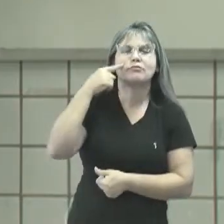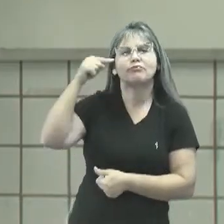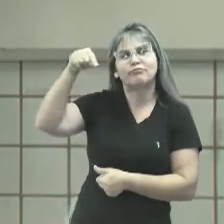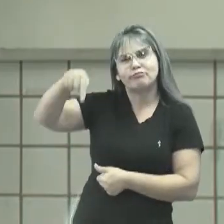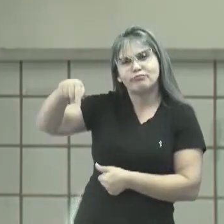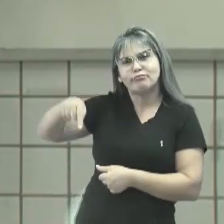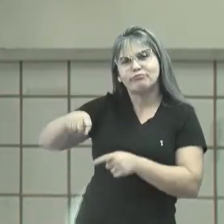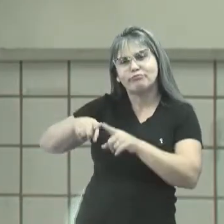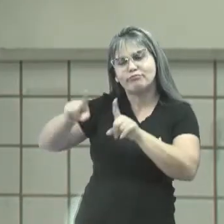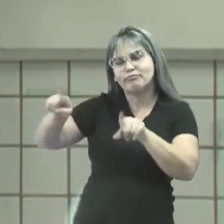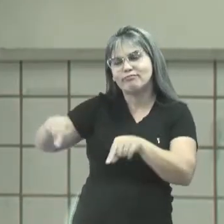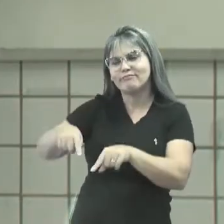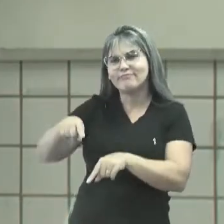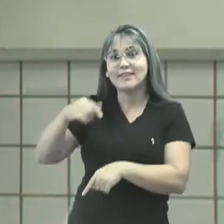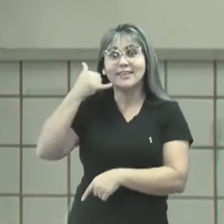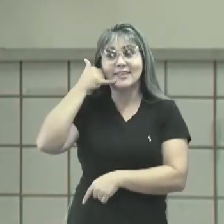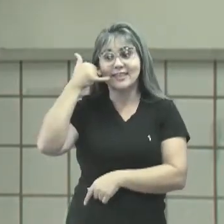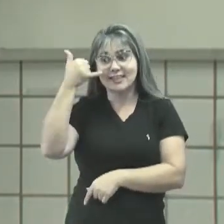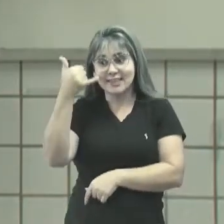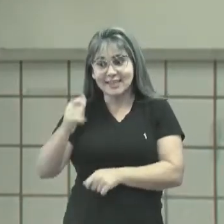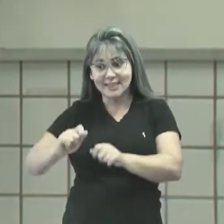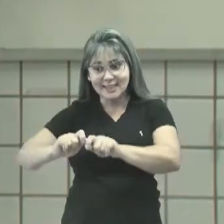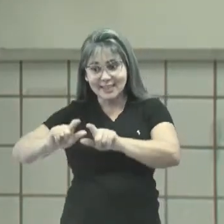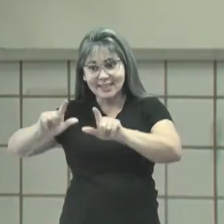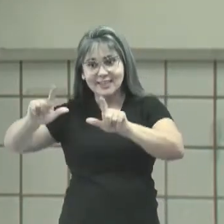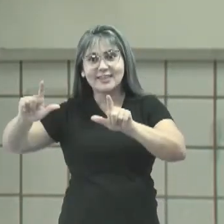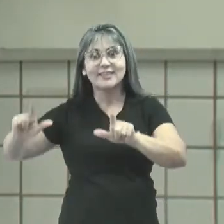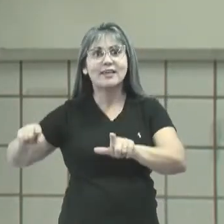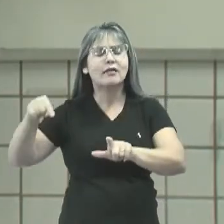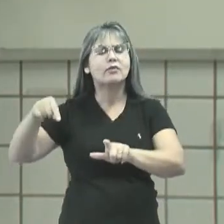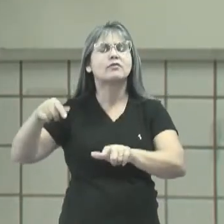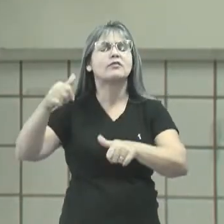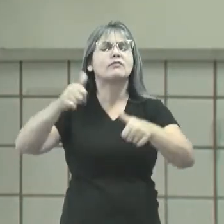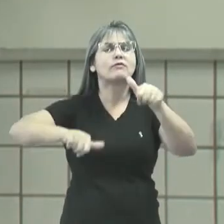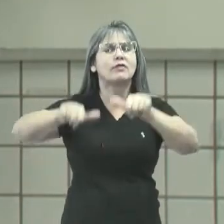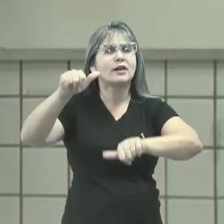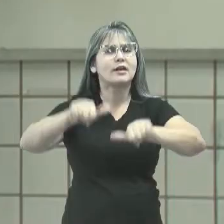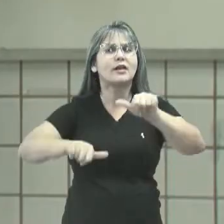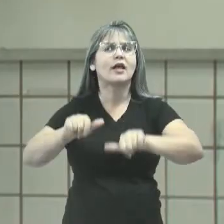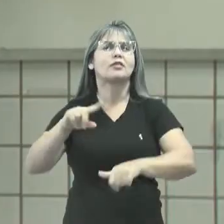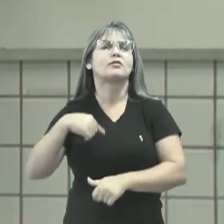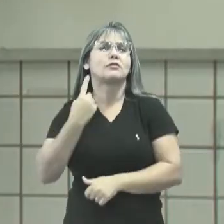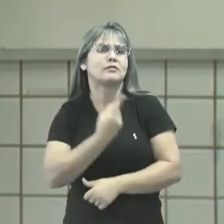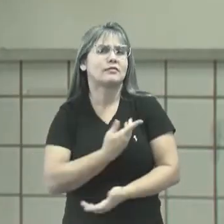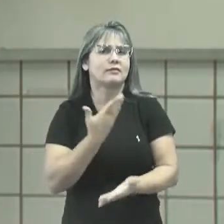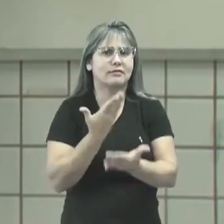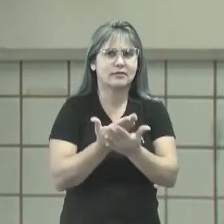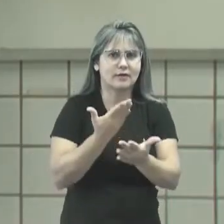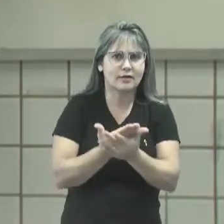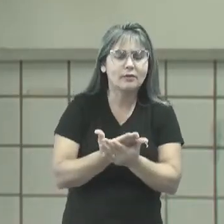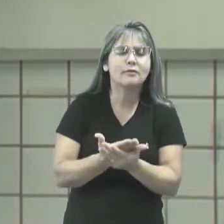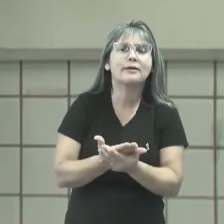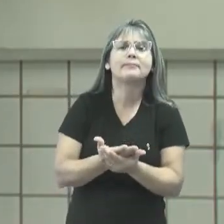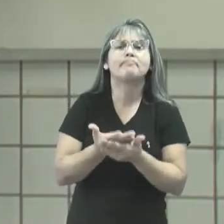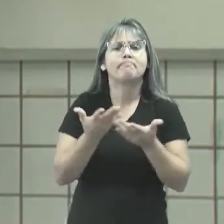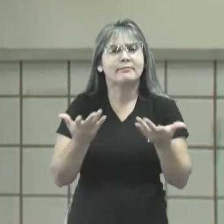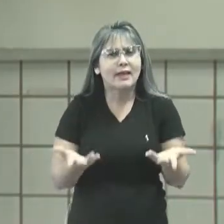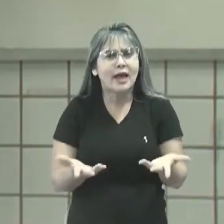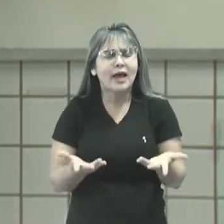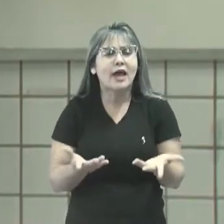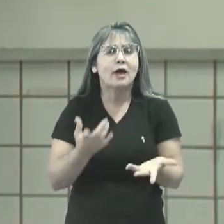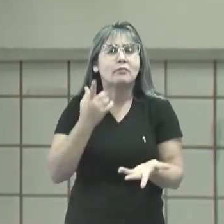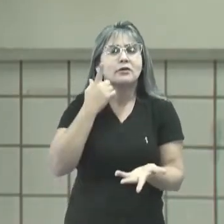ponta a câmera fotográfica do celular de vocês para o QR Code, para poder fazer a avaliação das nossas aulas e a gente ter um parâmetro de como nós